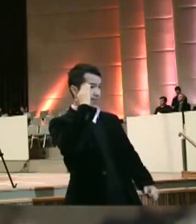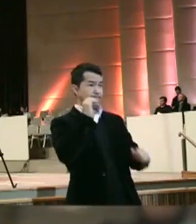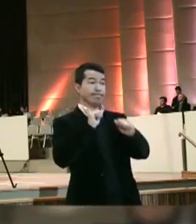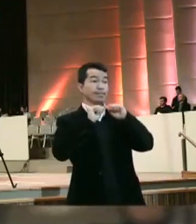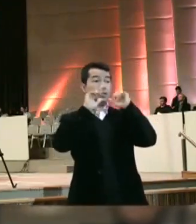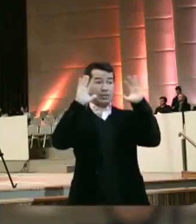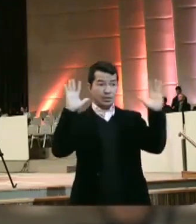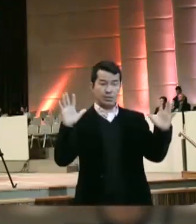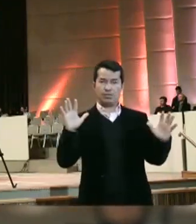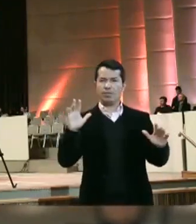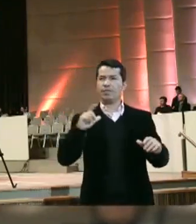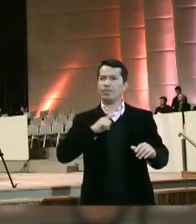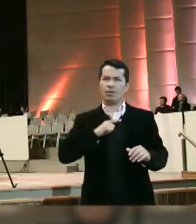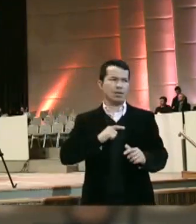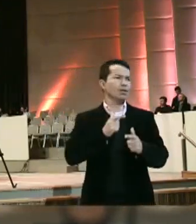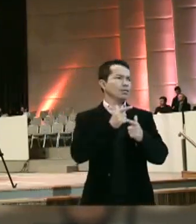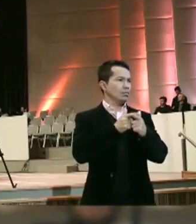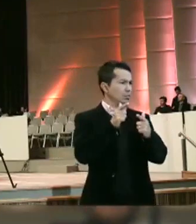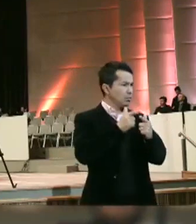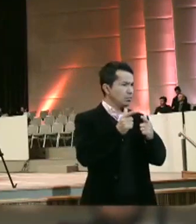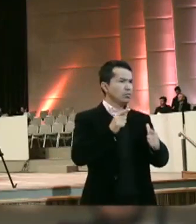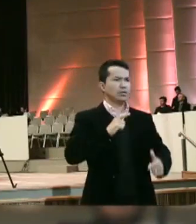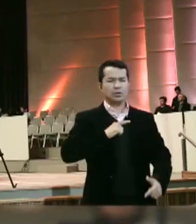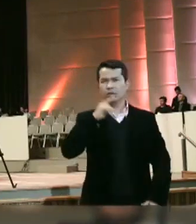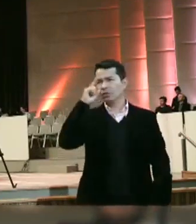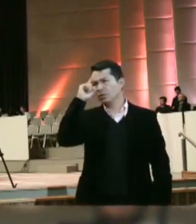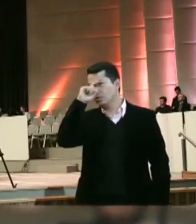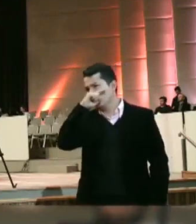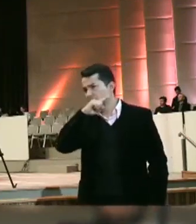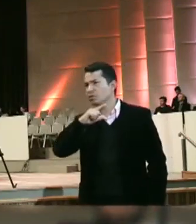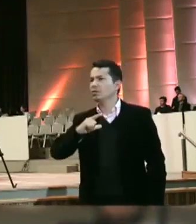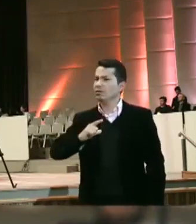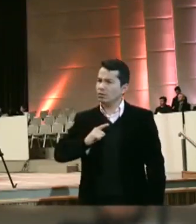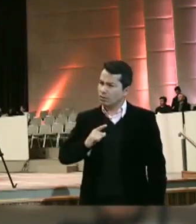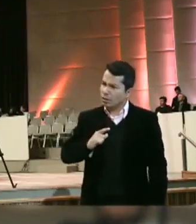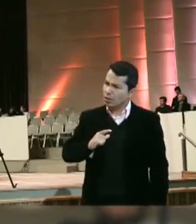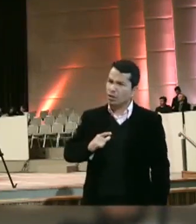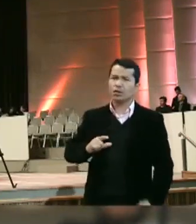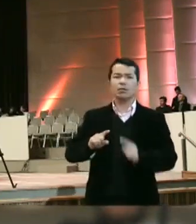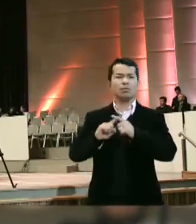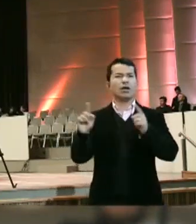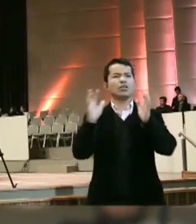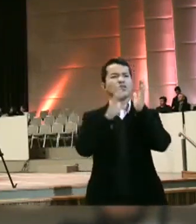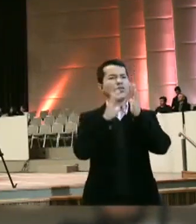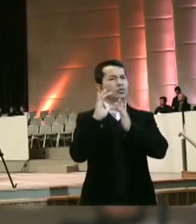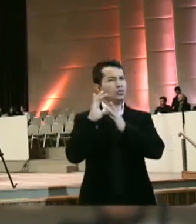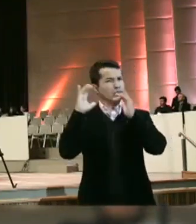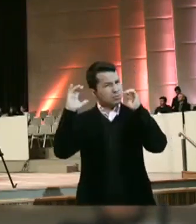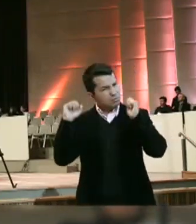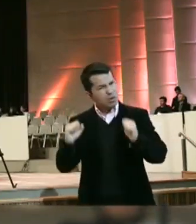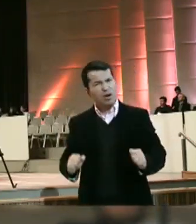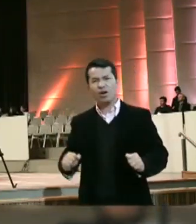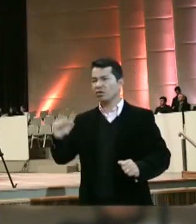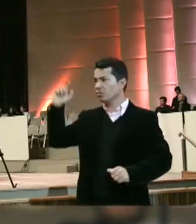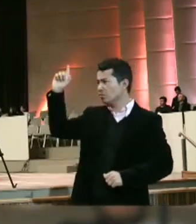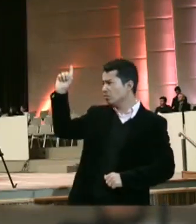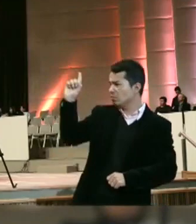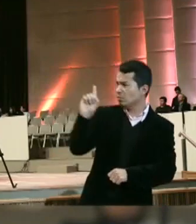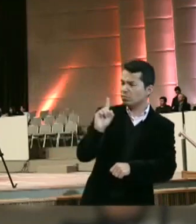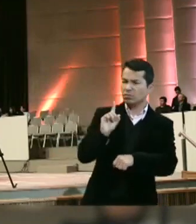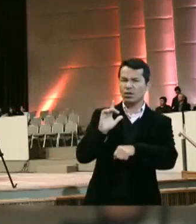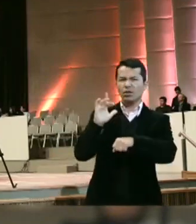cura. Existe algo que está difícil, mas tem graça de Deus para